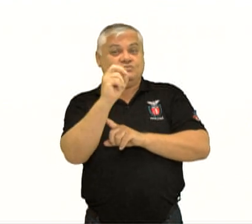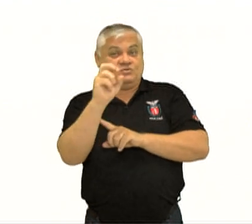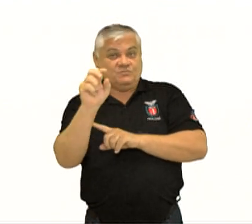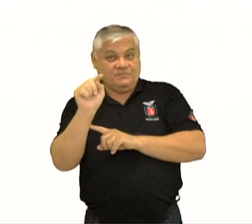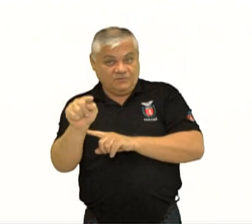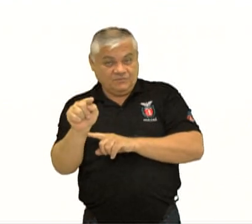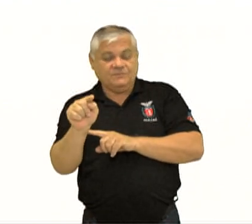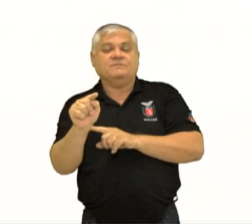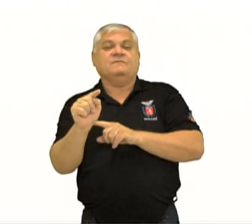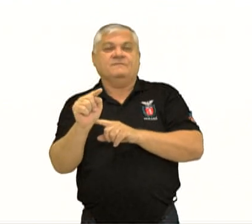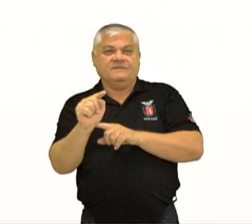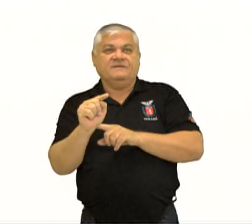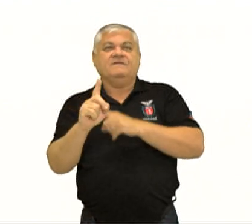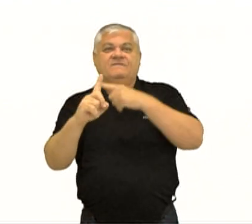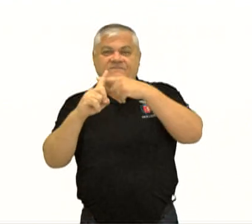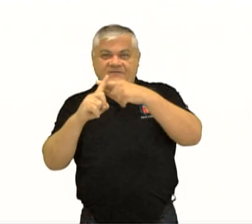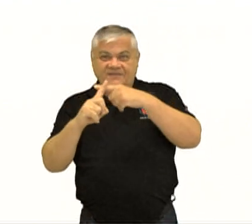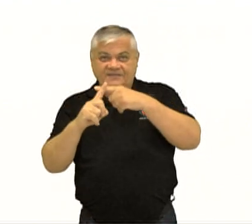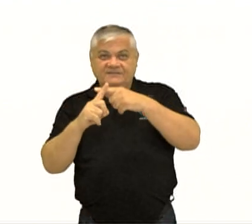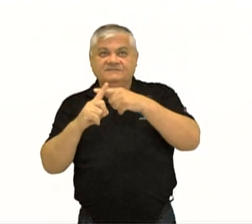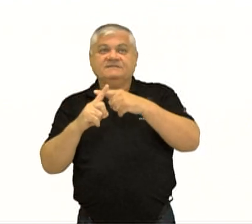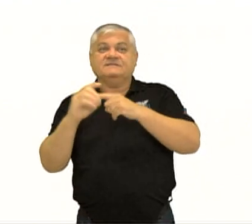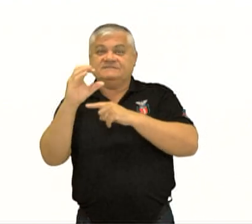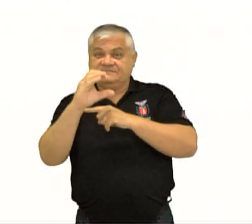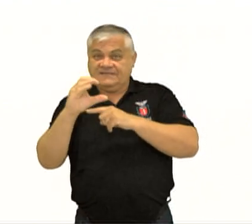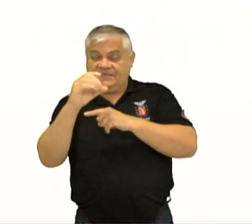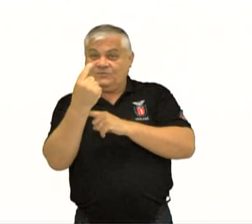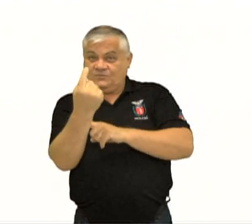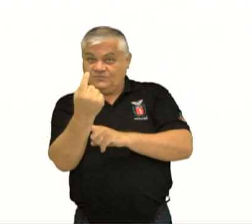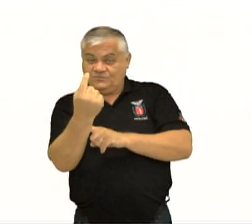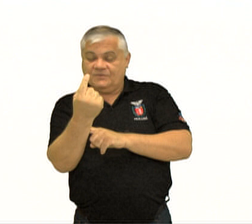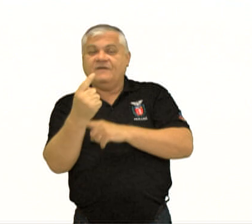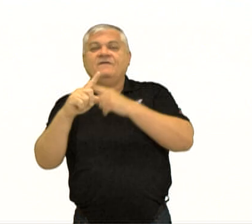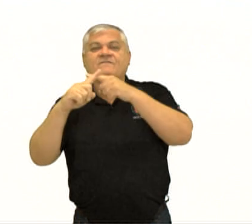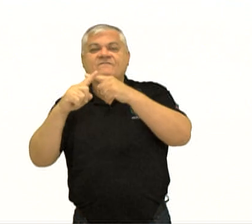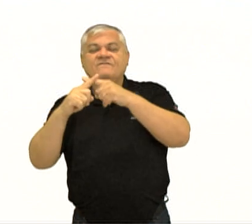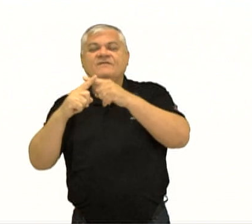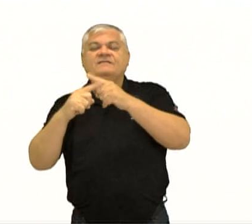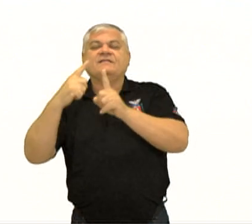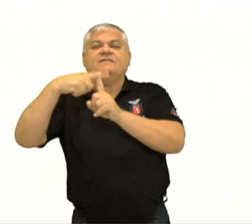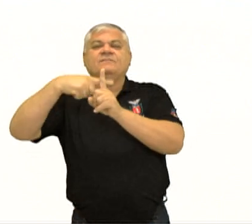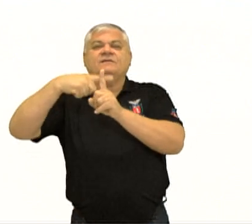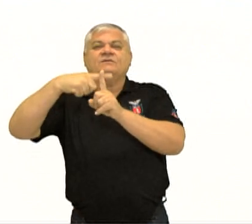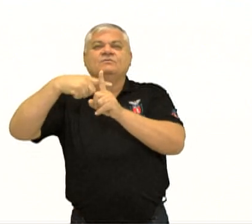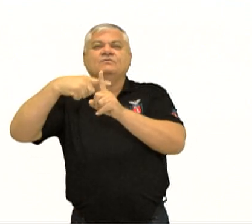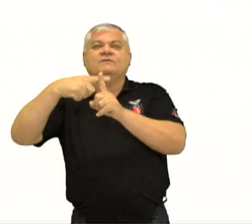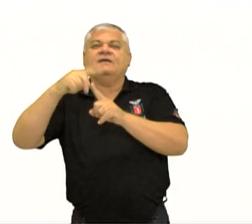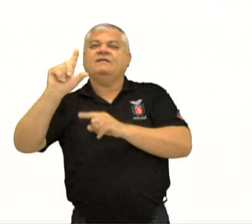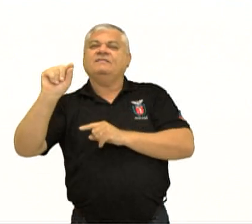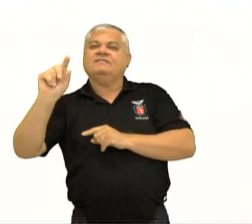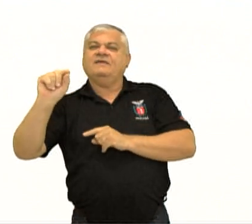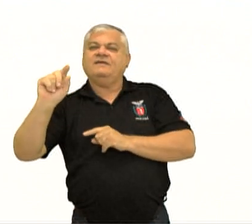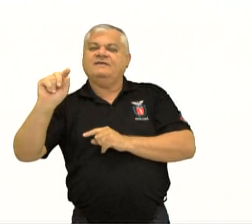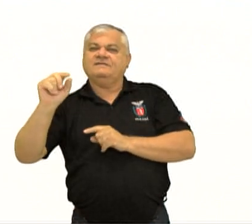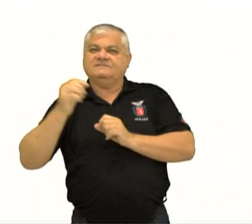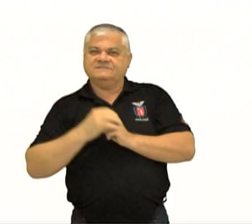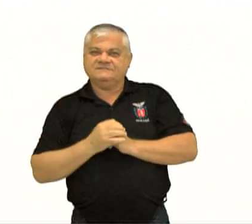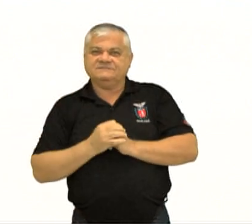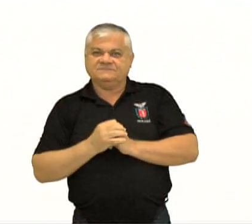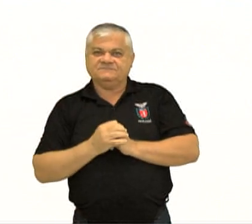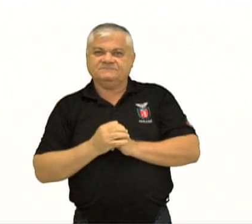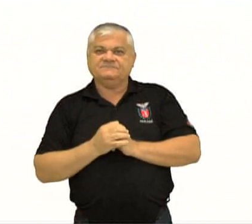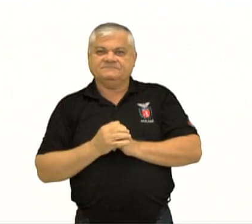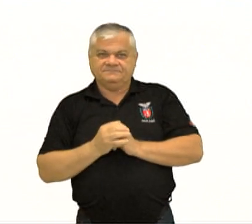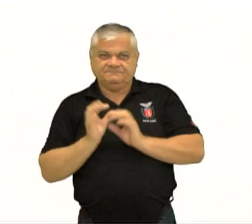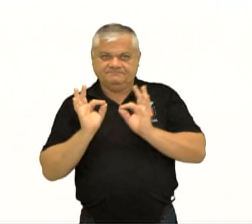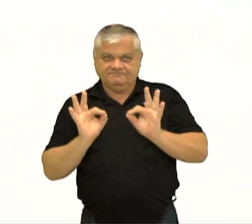2, que é 2000, vezes o Czinho, que vale 1, vezes a variação de temperatura do corpo 2. Variação de temperatura do